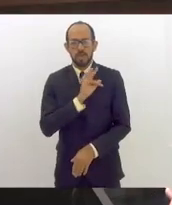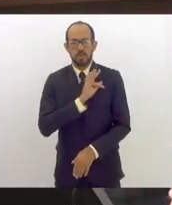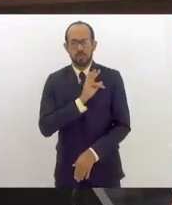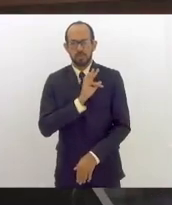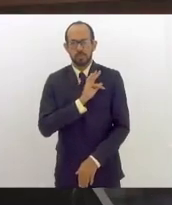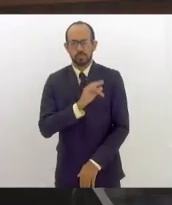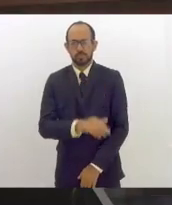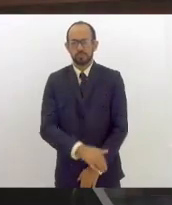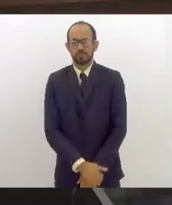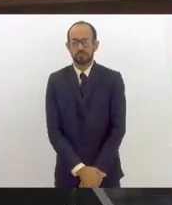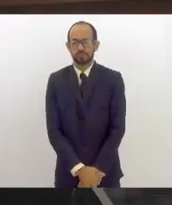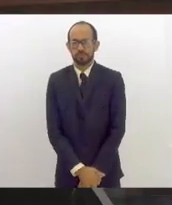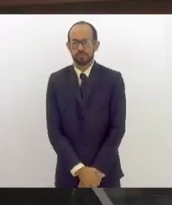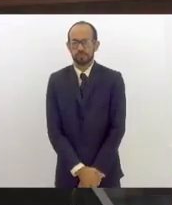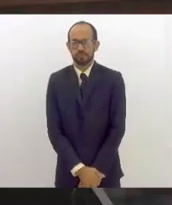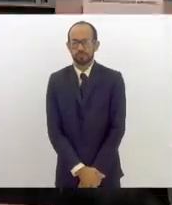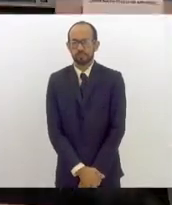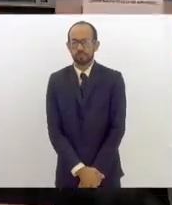João